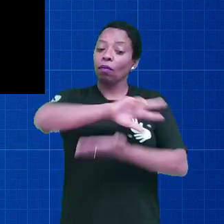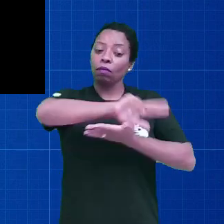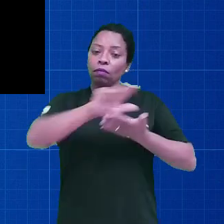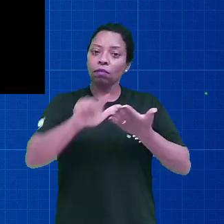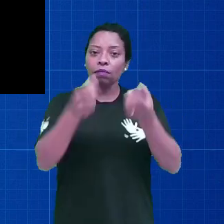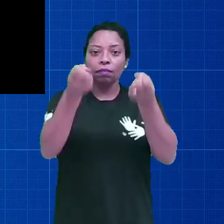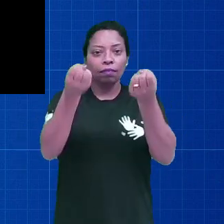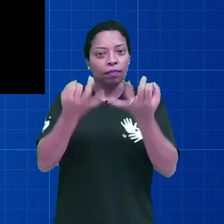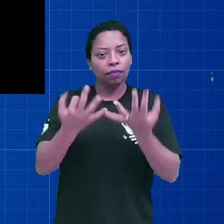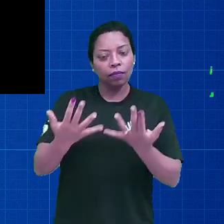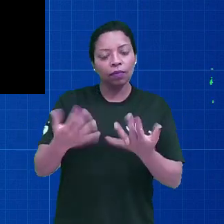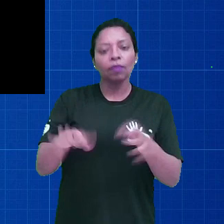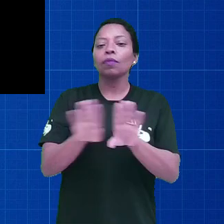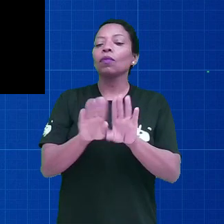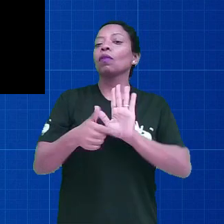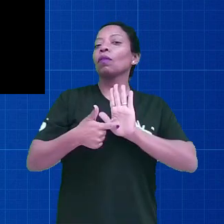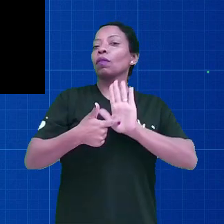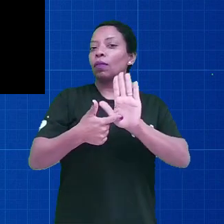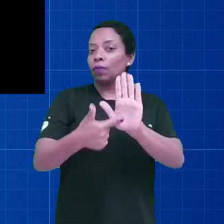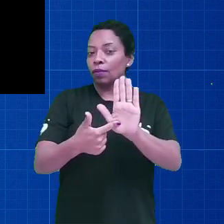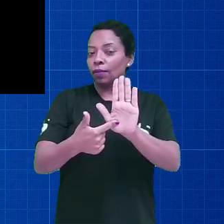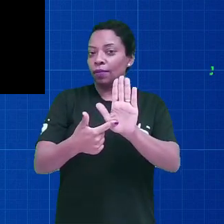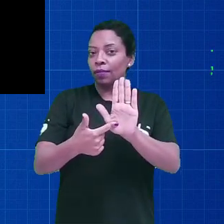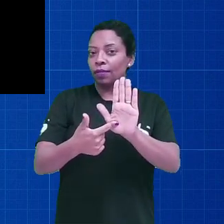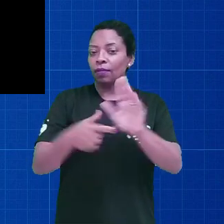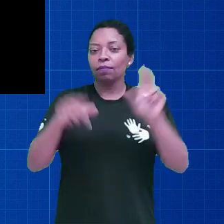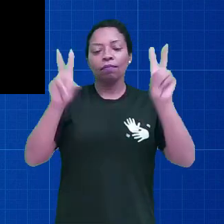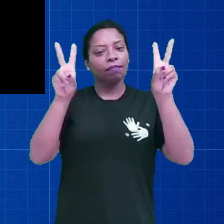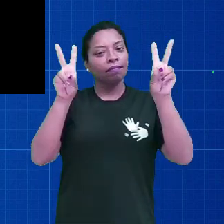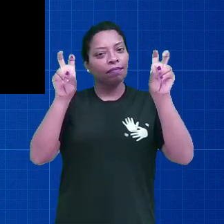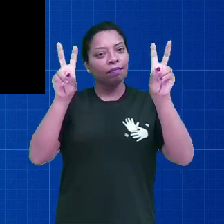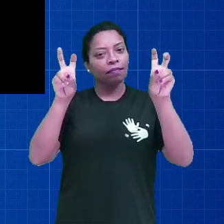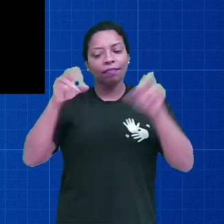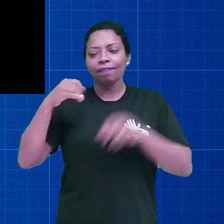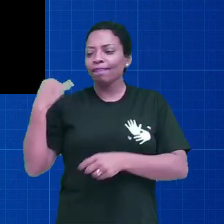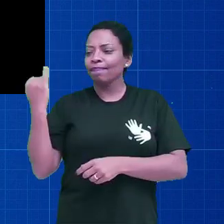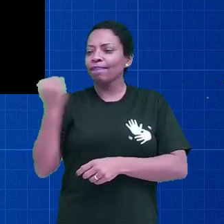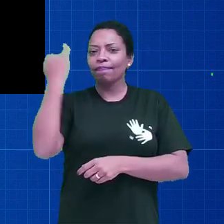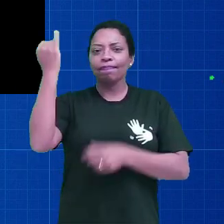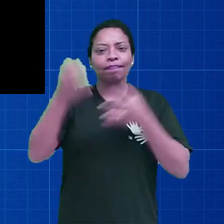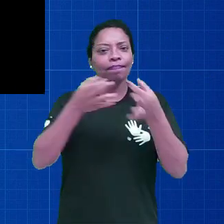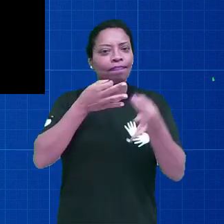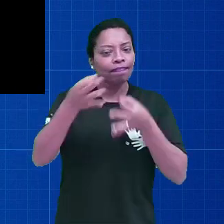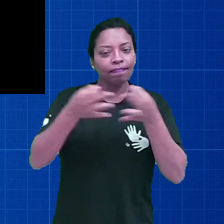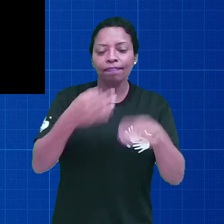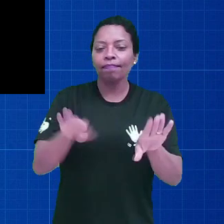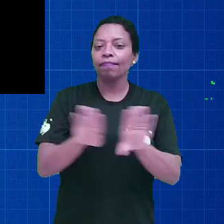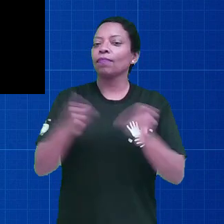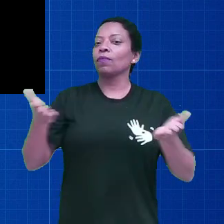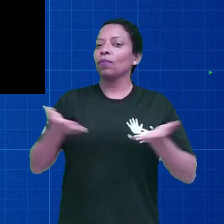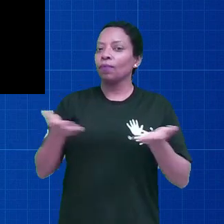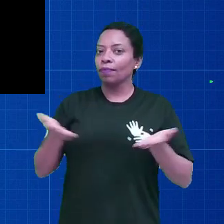considerações a respeito desse tema que é muito comentado